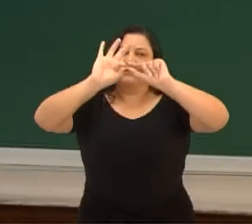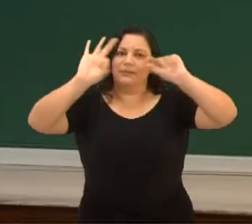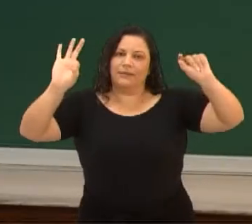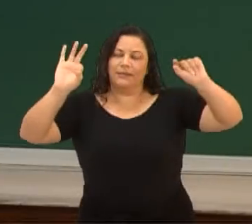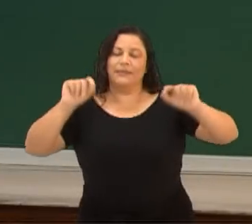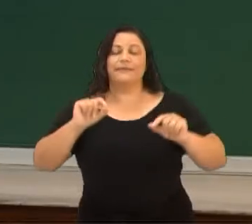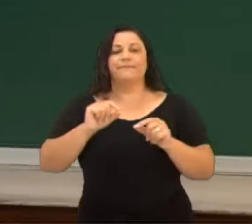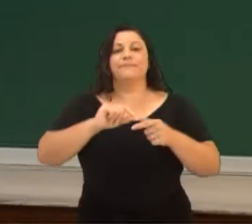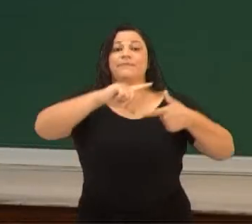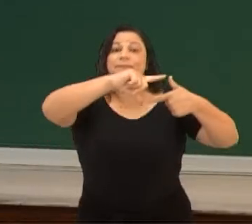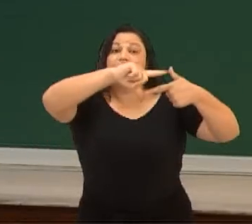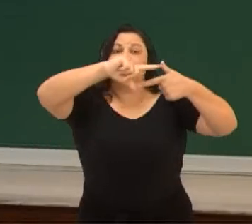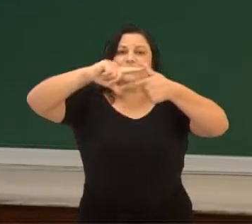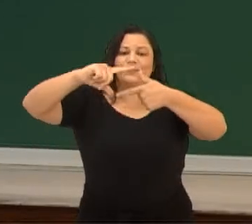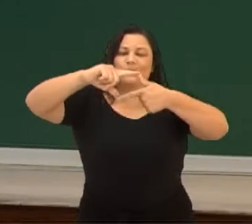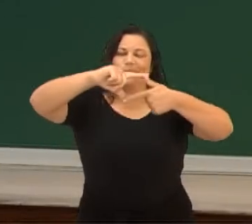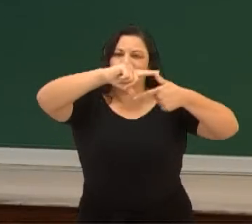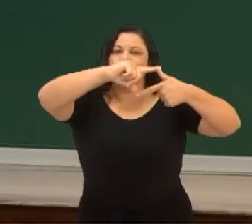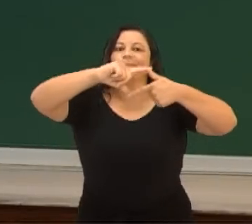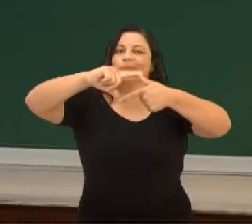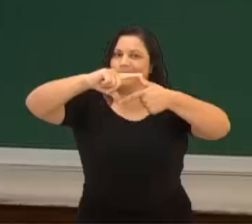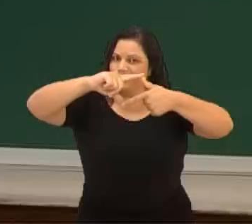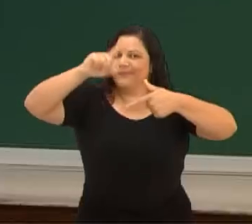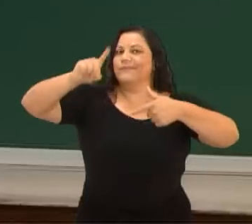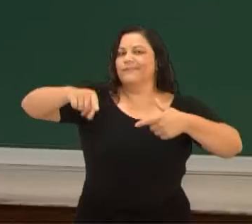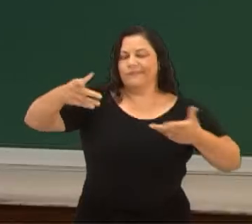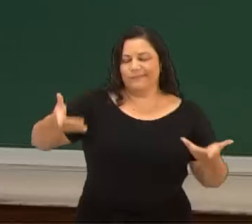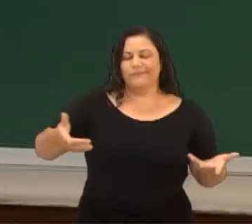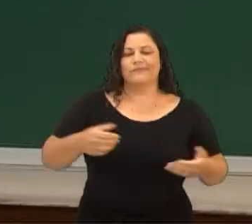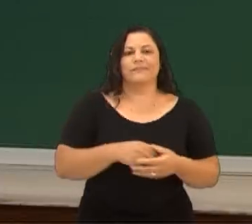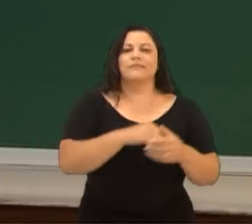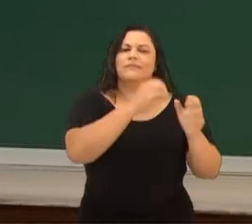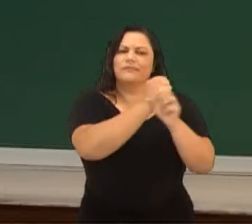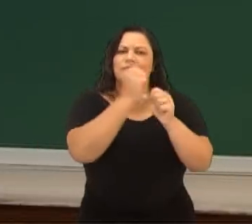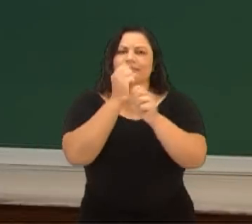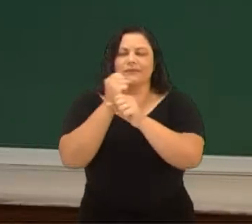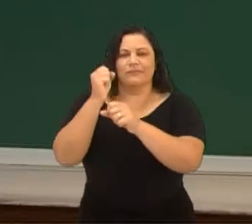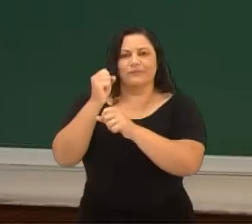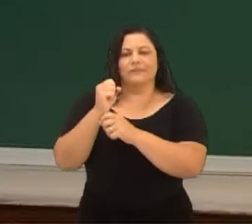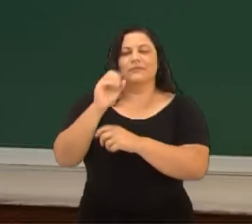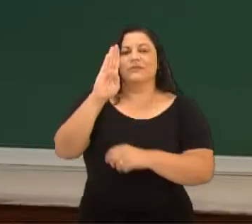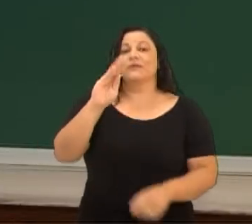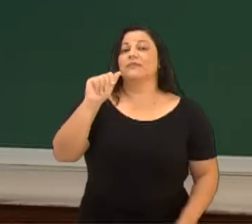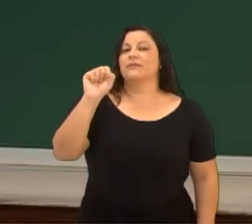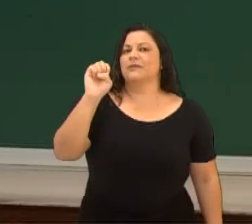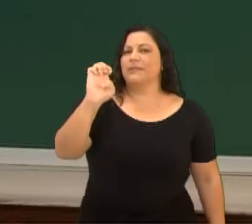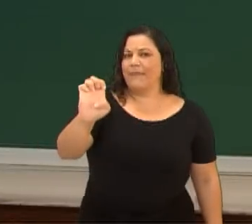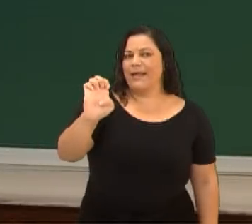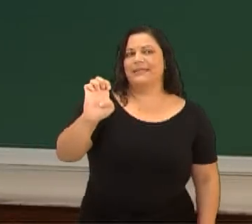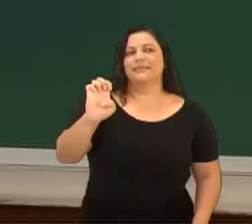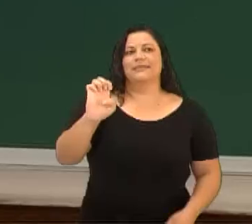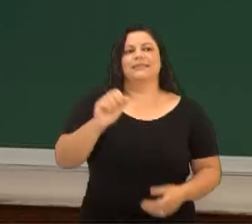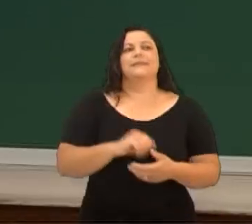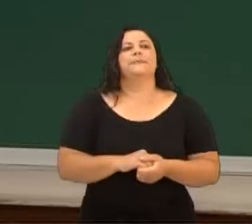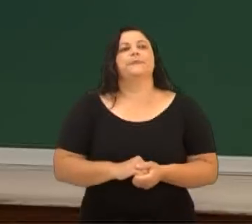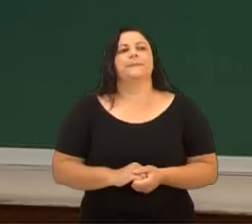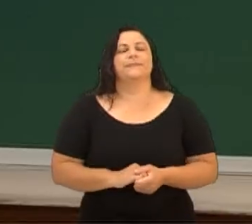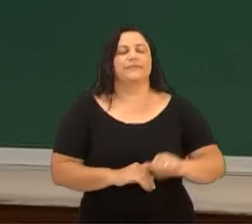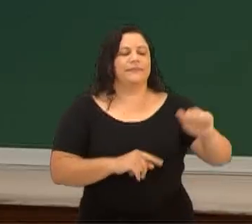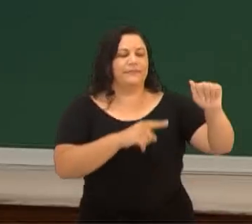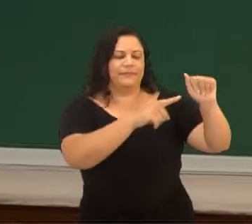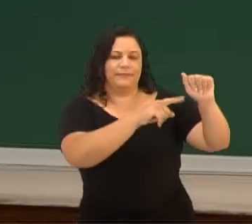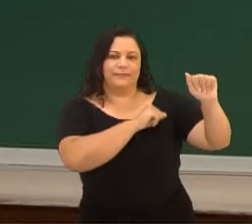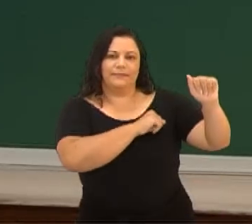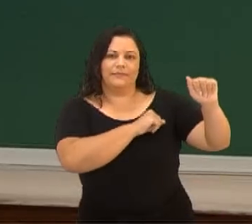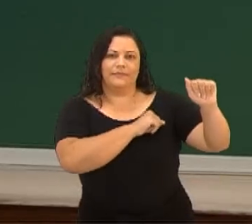um retângulo. Então, a gente calcula usando a área da base, né? A área do retângulo é